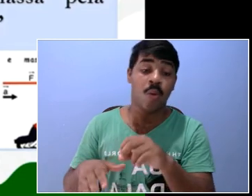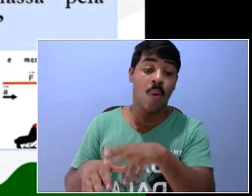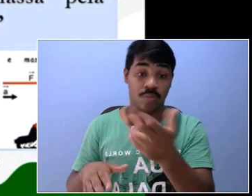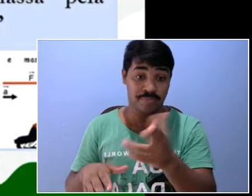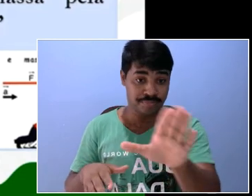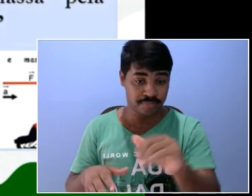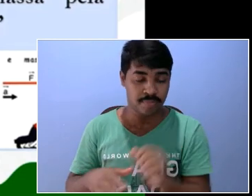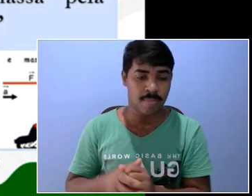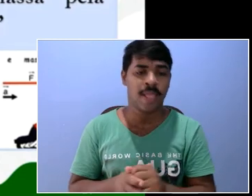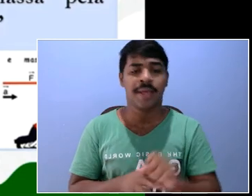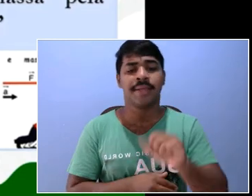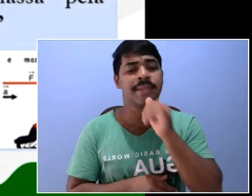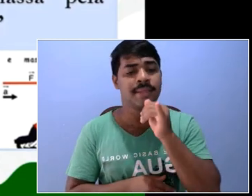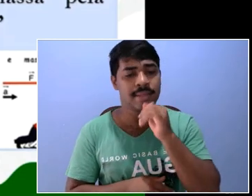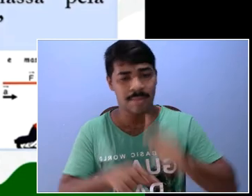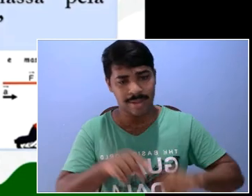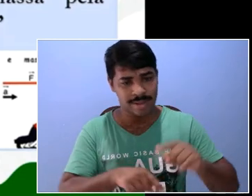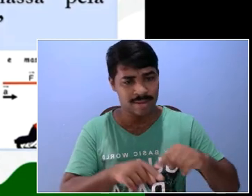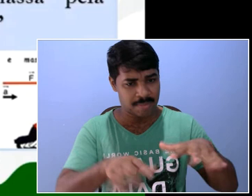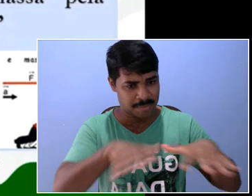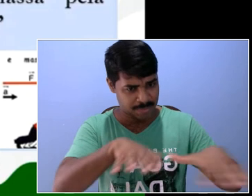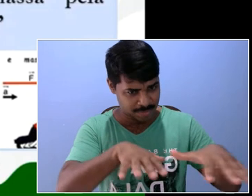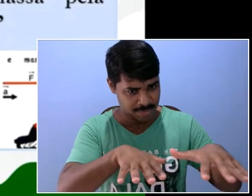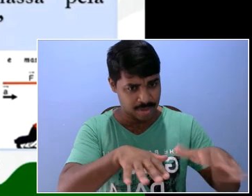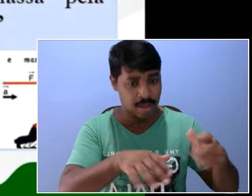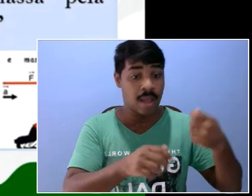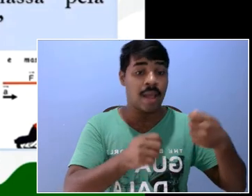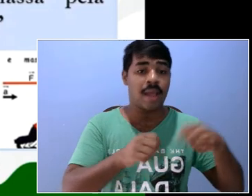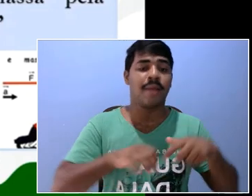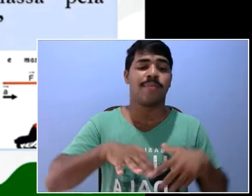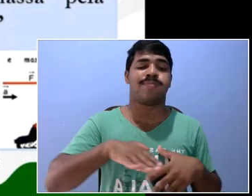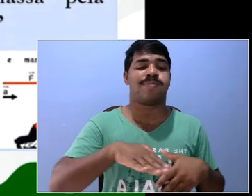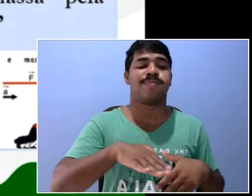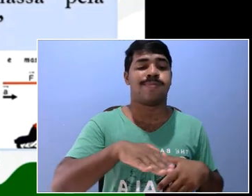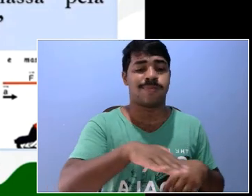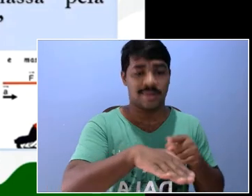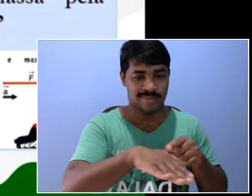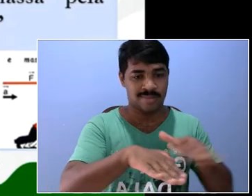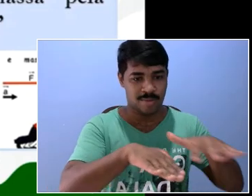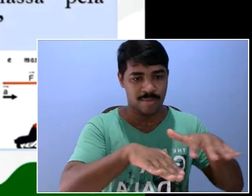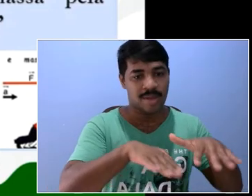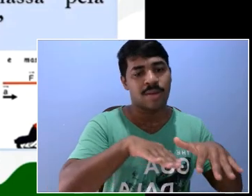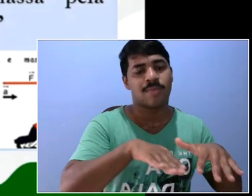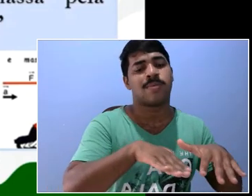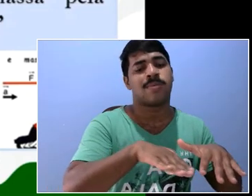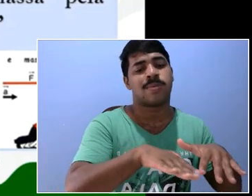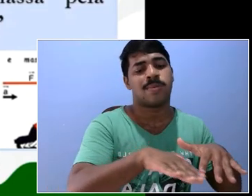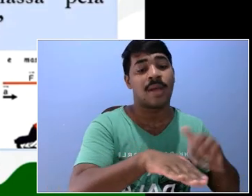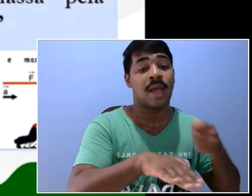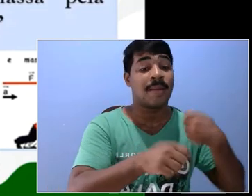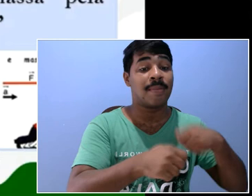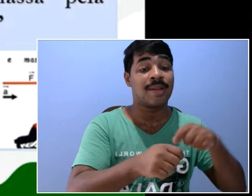aplicação de uma força. Inércia do... Ou seja, se eu não aplicar uma força num corpo em movimento retilíneo com velocidade